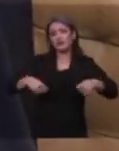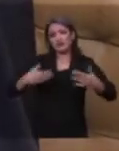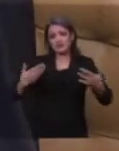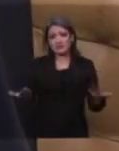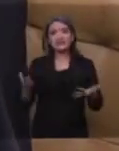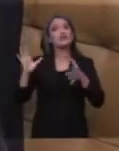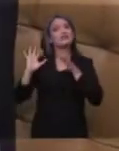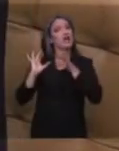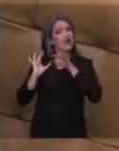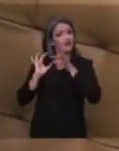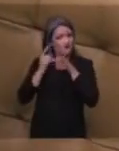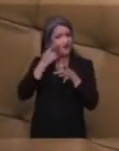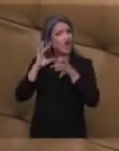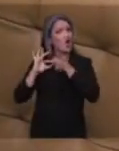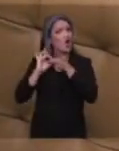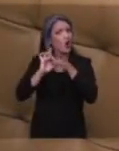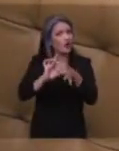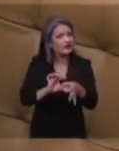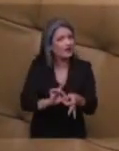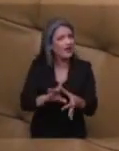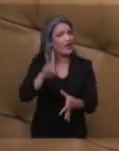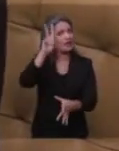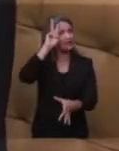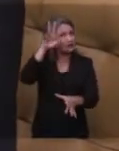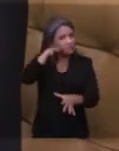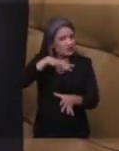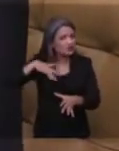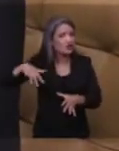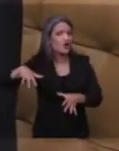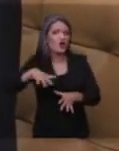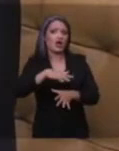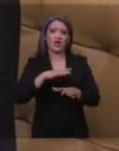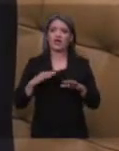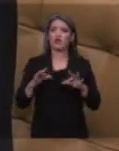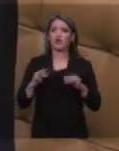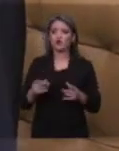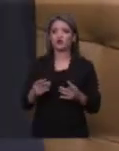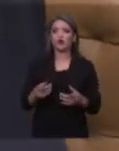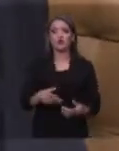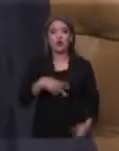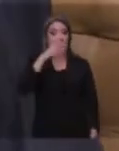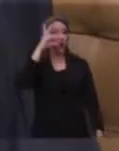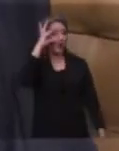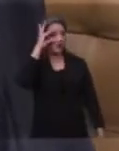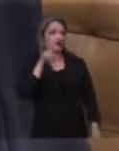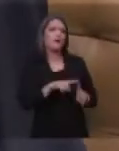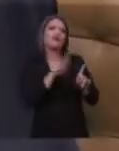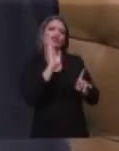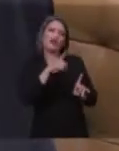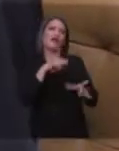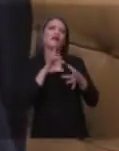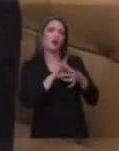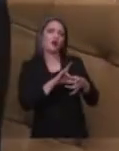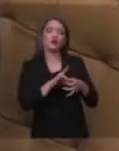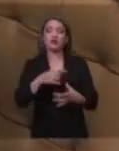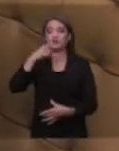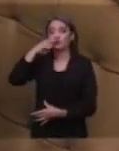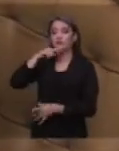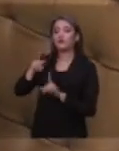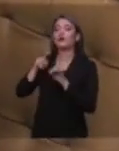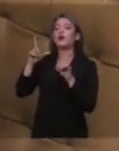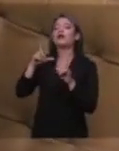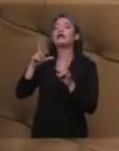e contextos. Isso está contextualizado. Eu entendo a ponderação de vocês. Este é um dado.